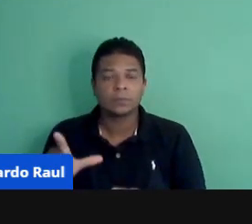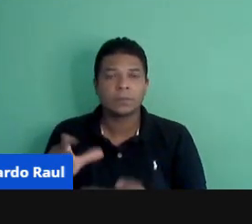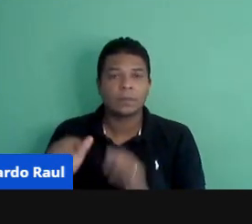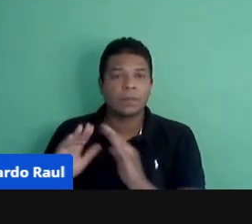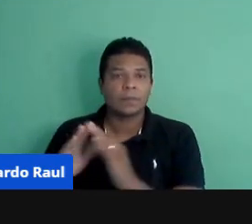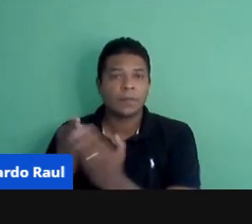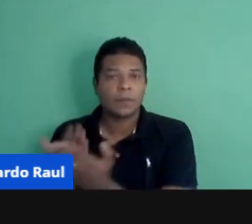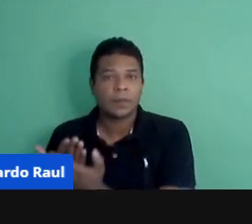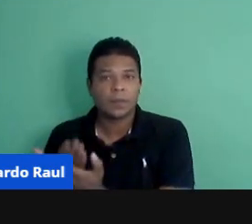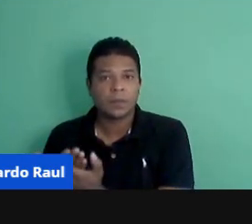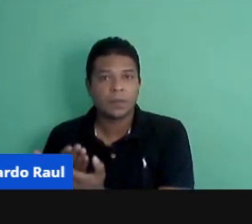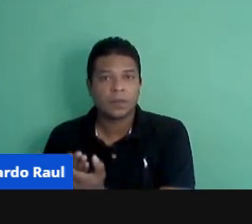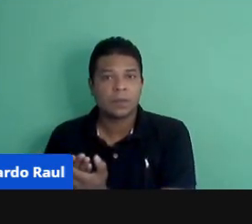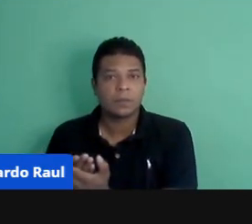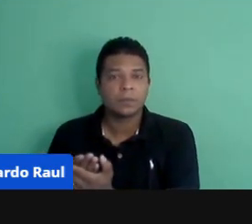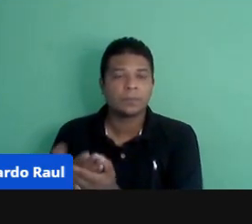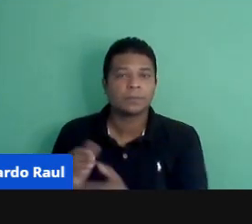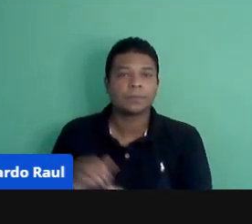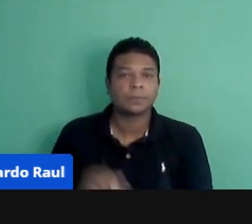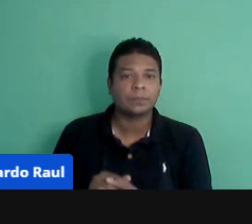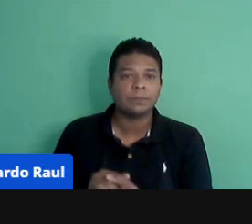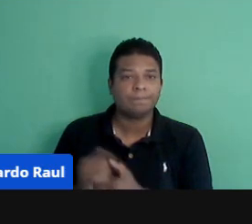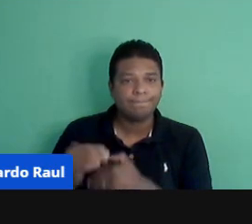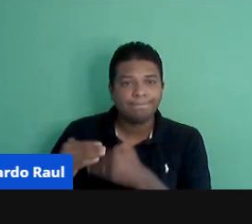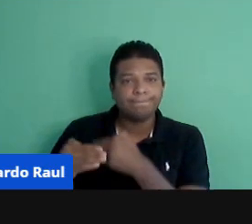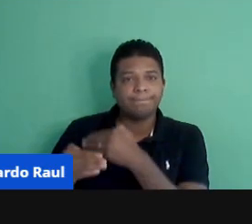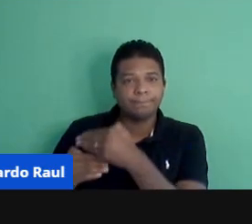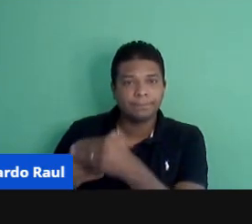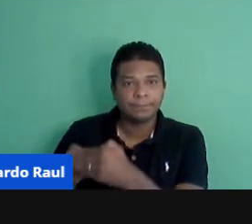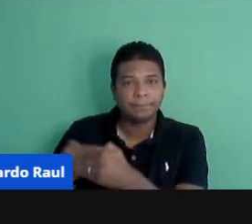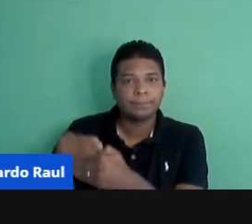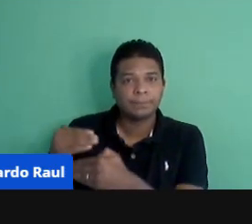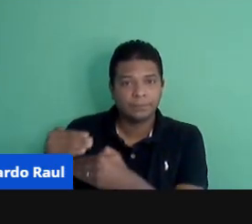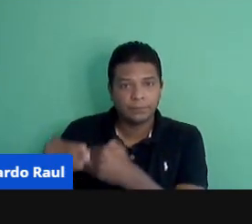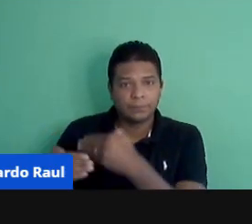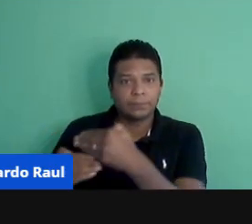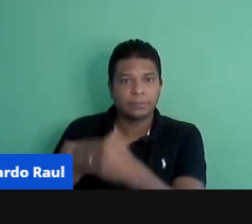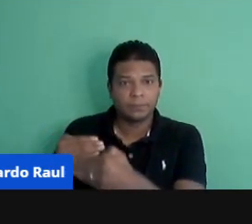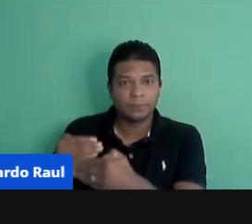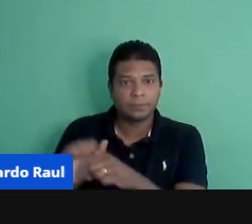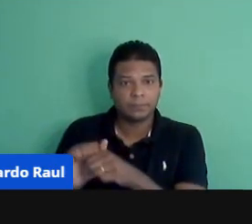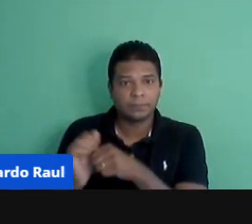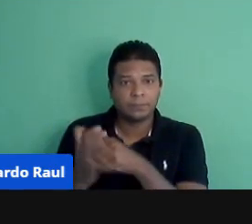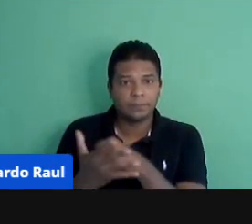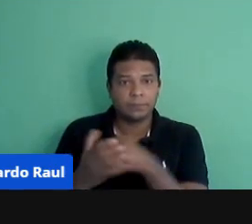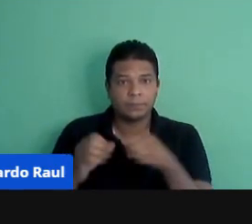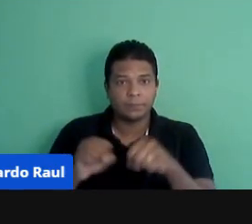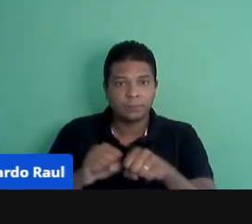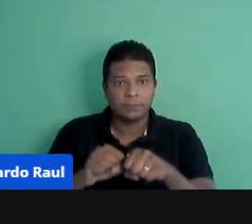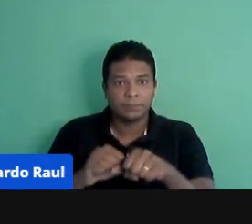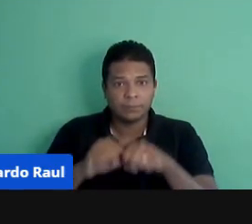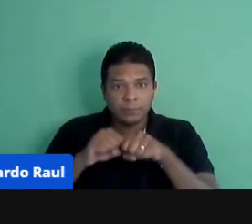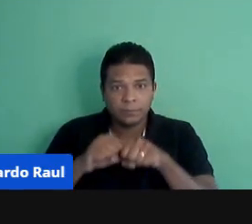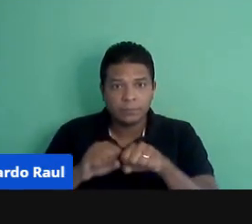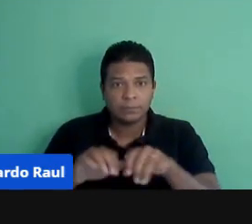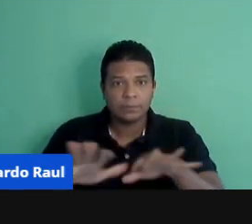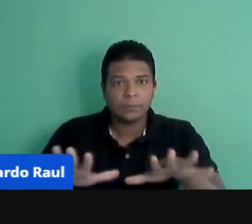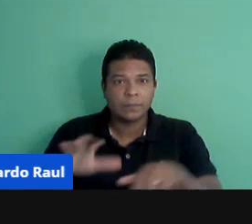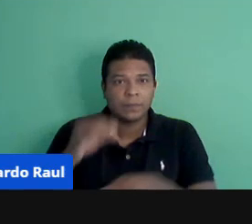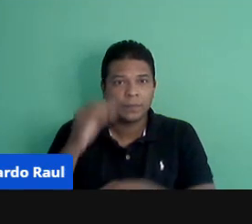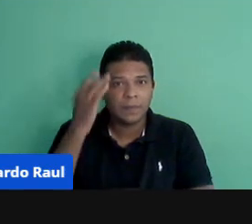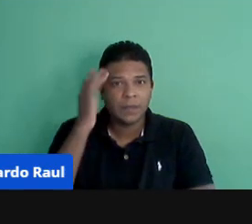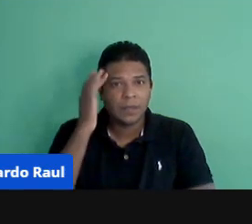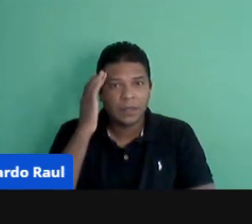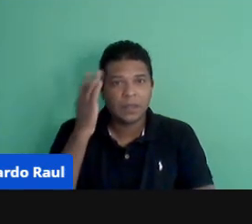na medida que foi passando esse período pandêmico, que no começo a gente achava que era só